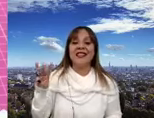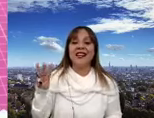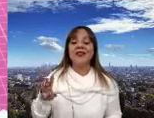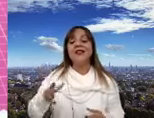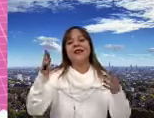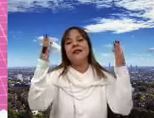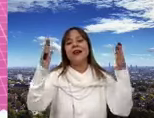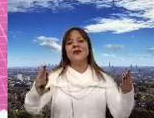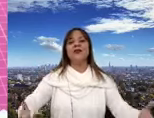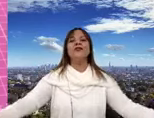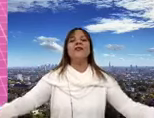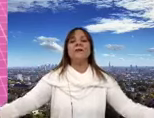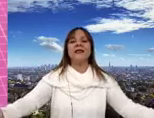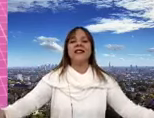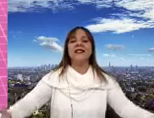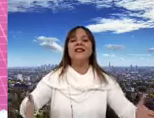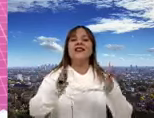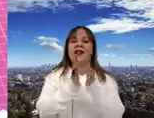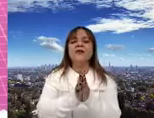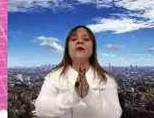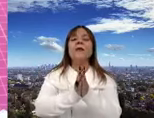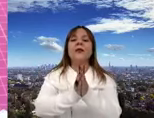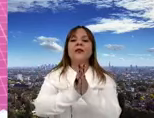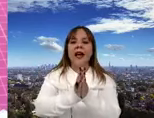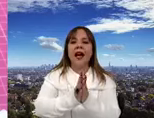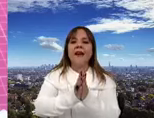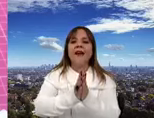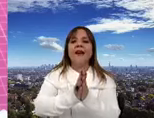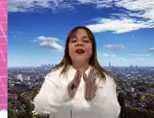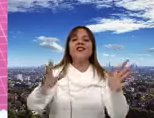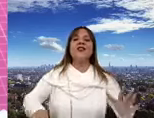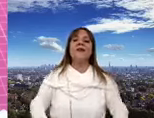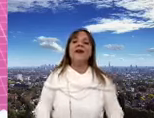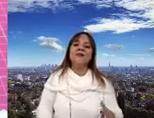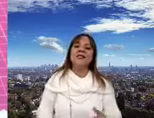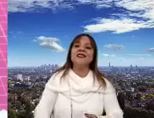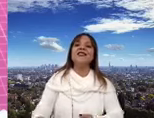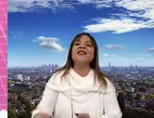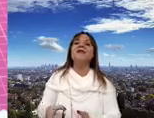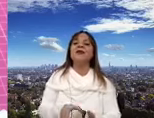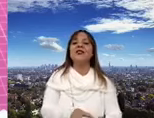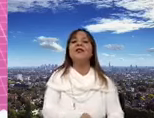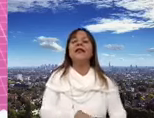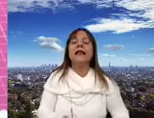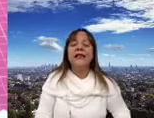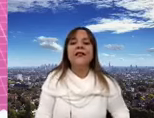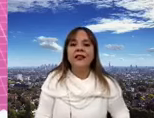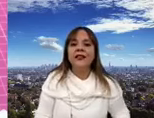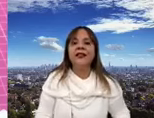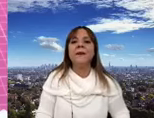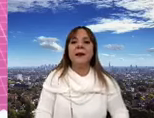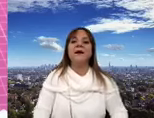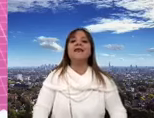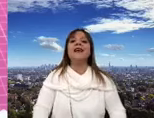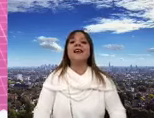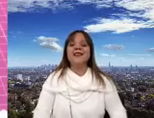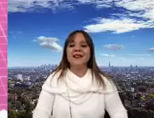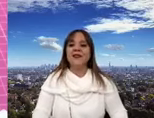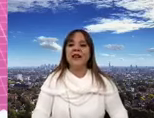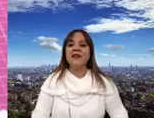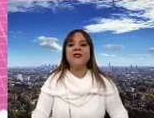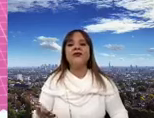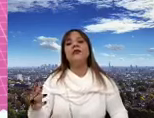vão ganhar todos esses presentes. Gente, façam com amor, tá? Olha só, mais uma iniciativa, um projeto lindo, lindo, lindo. Parabéns, Santa Fé, que faz